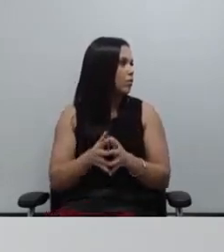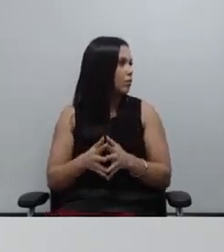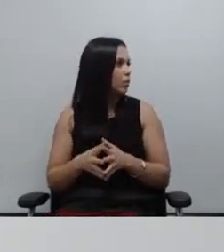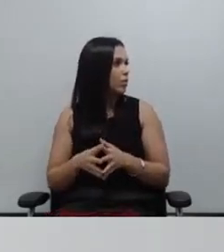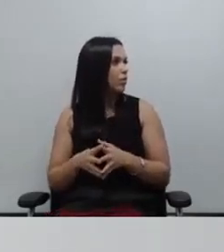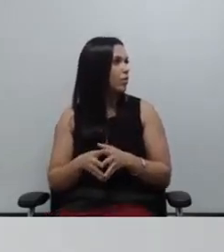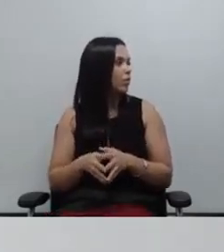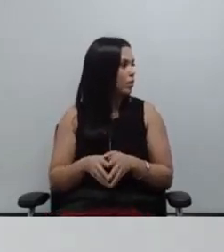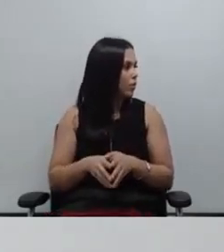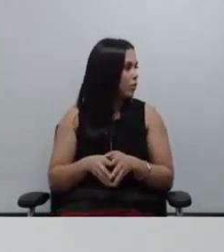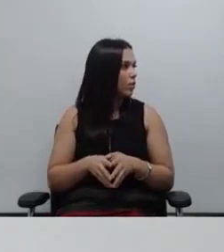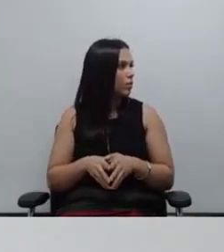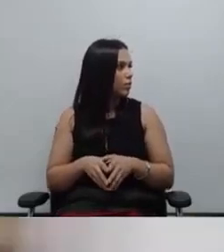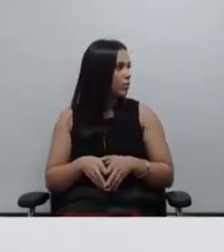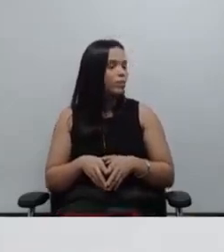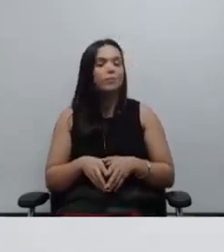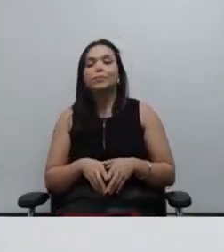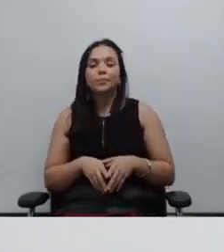presidente.